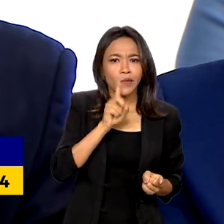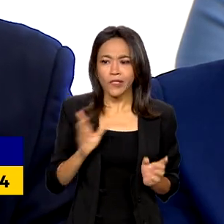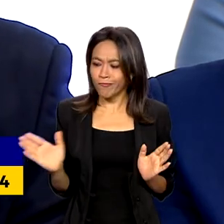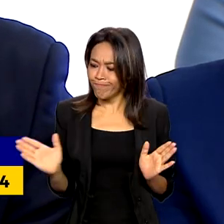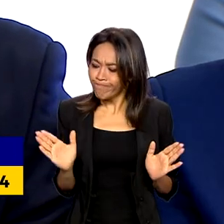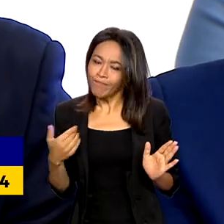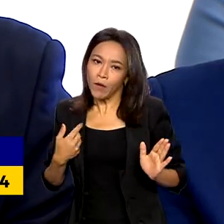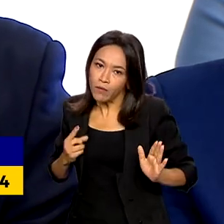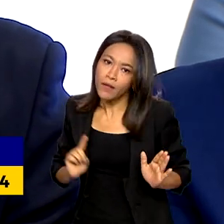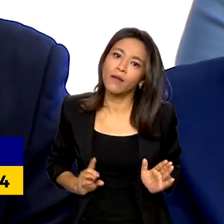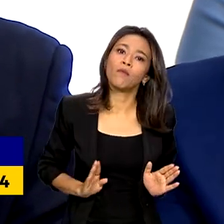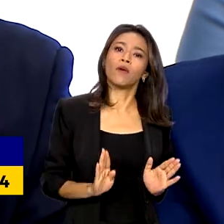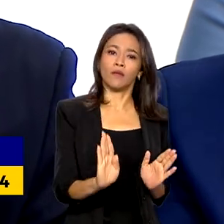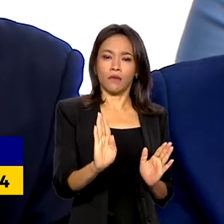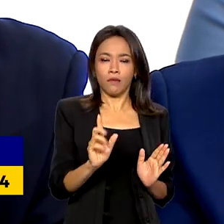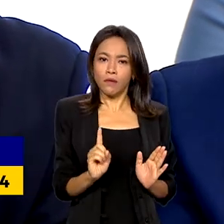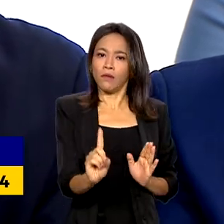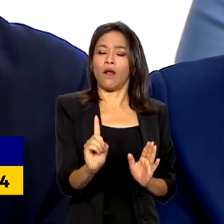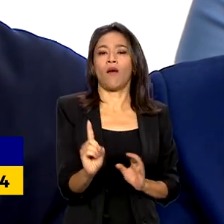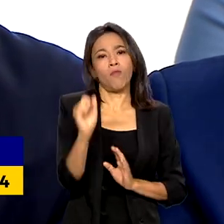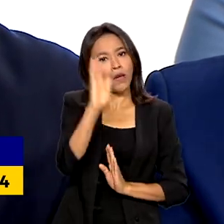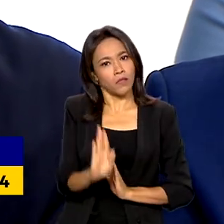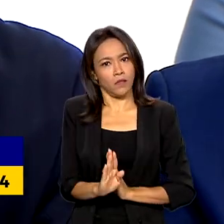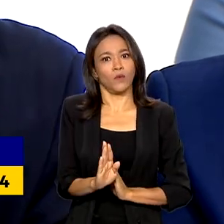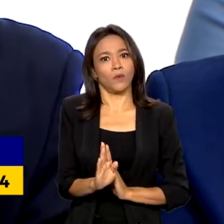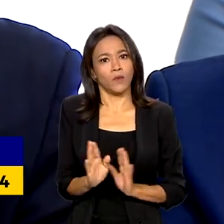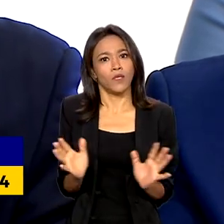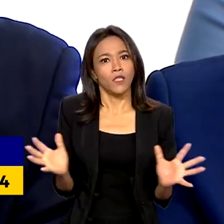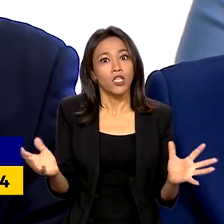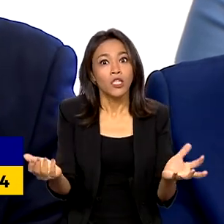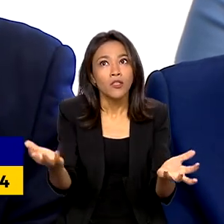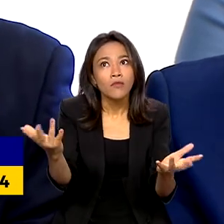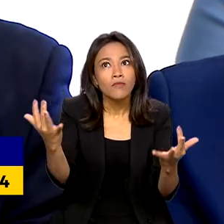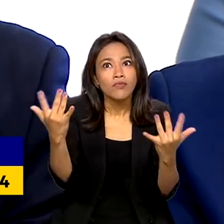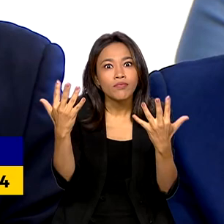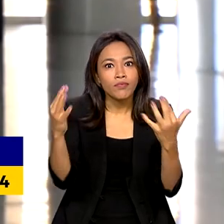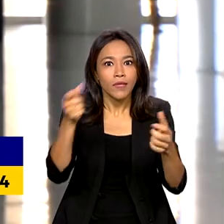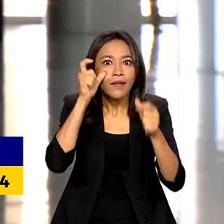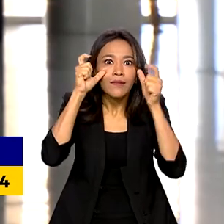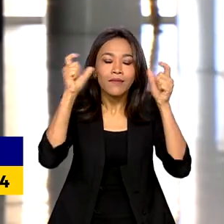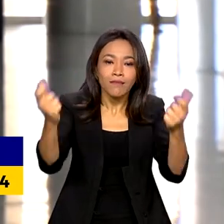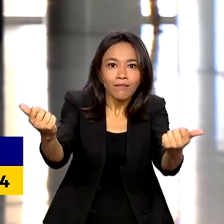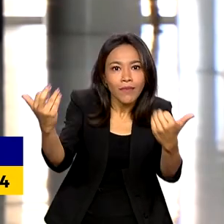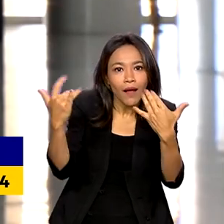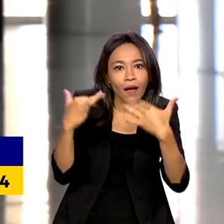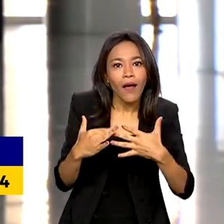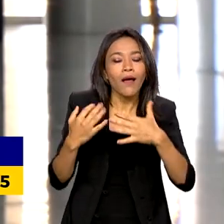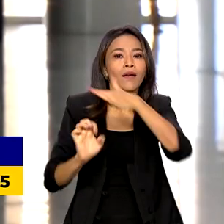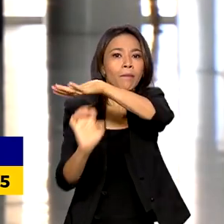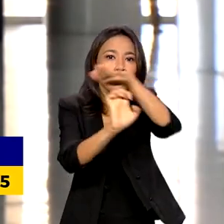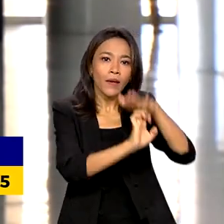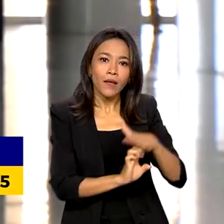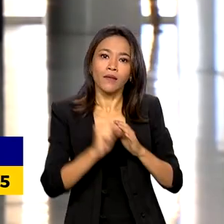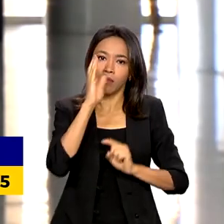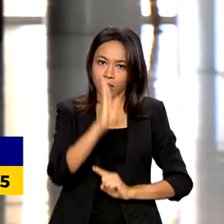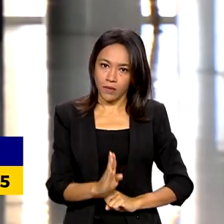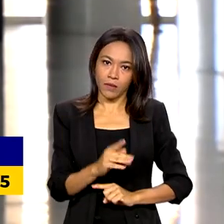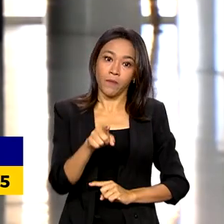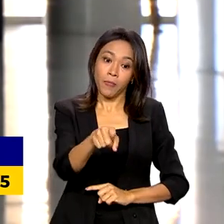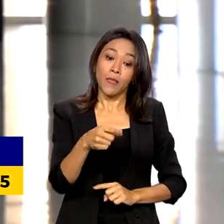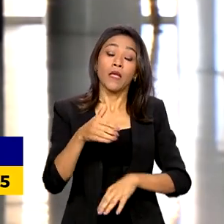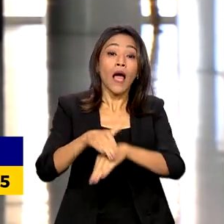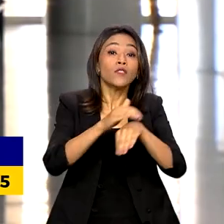nossa cadeia industrial e retomar e atrair investimentos estratégicos para o Brasil. Uma das iniciativas para a retomada